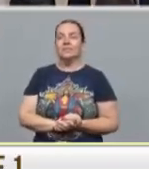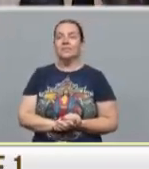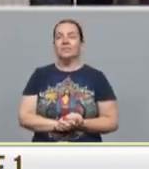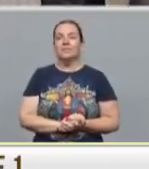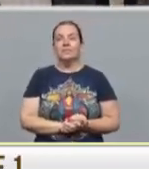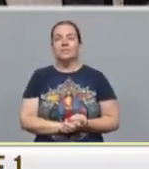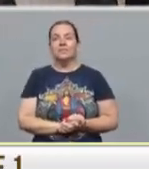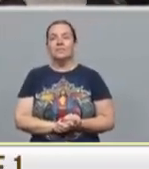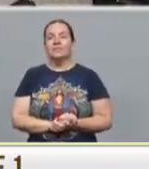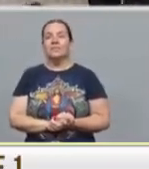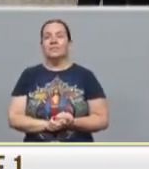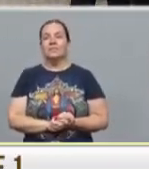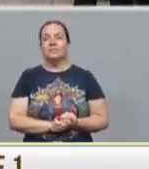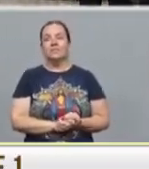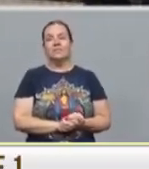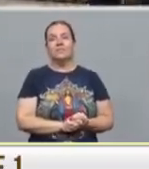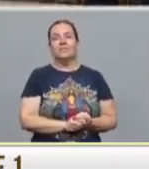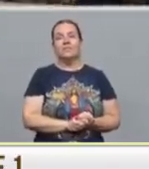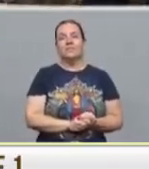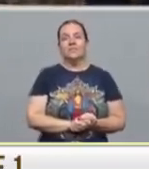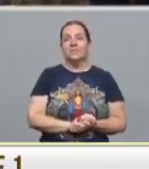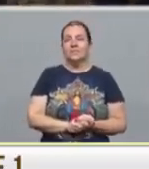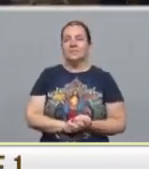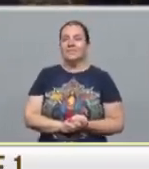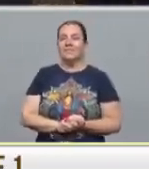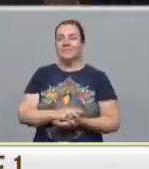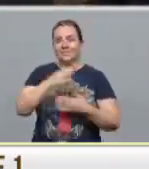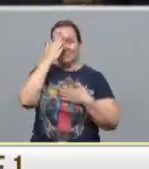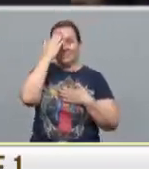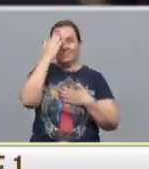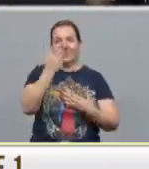Senhor, muito obrigado, irmão. Amém.